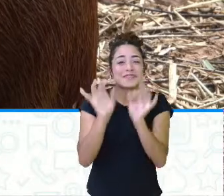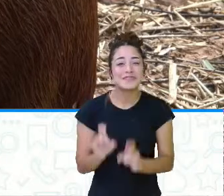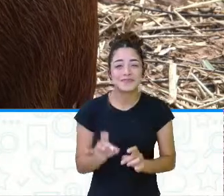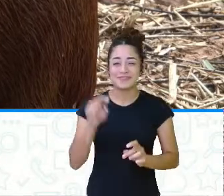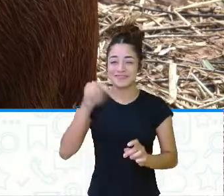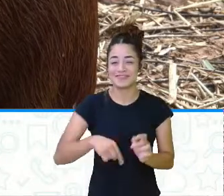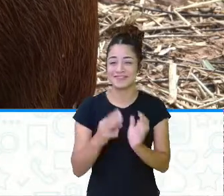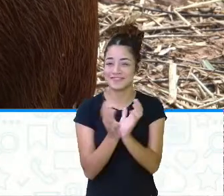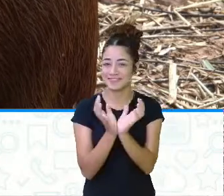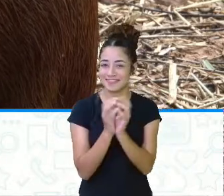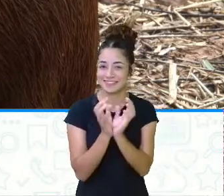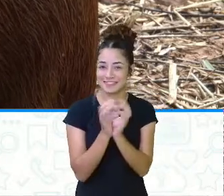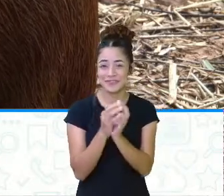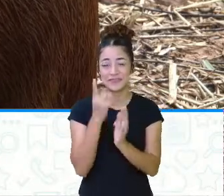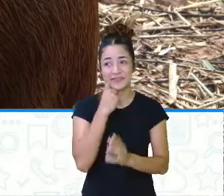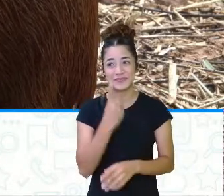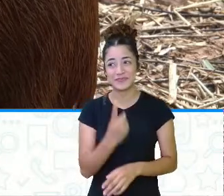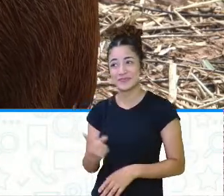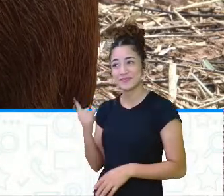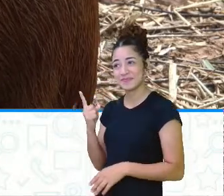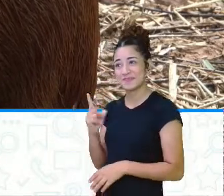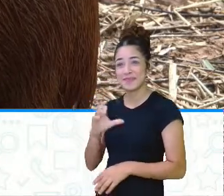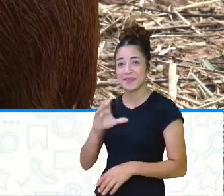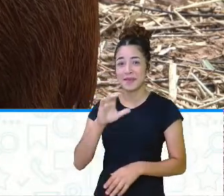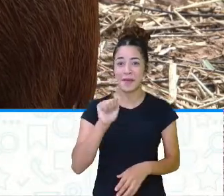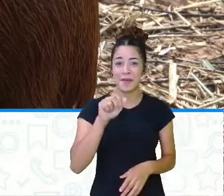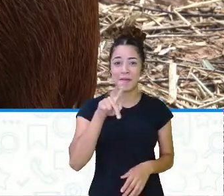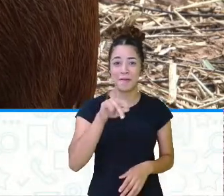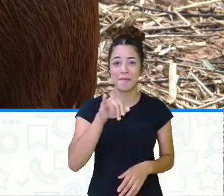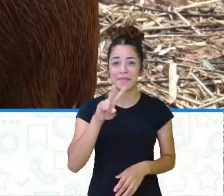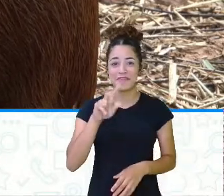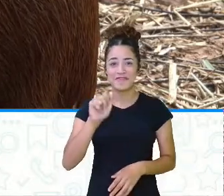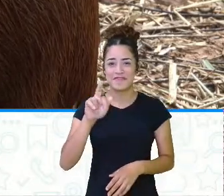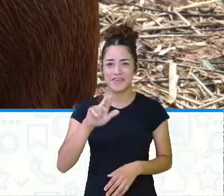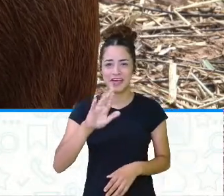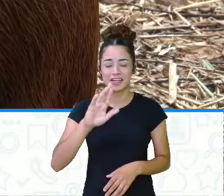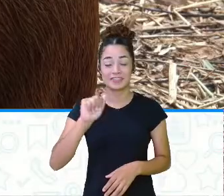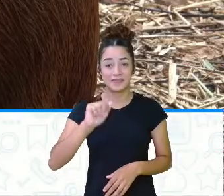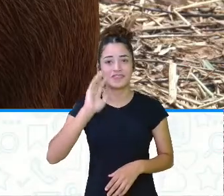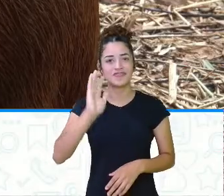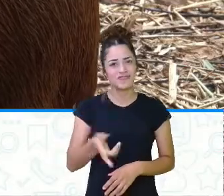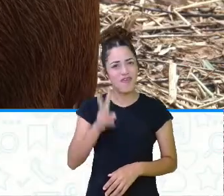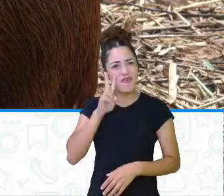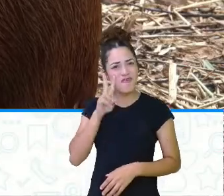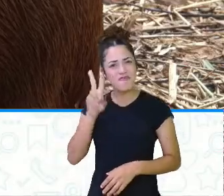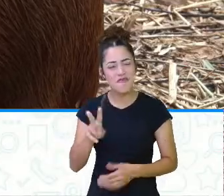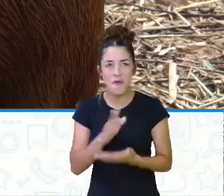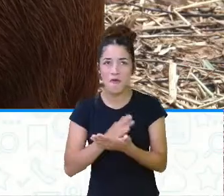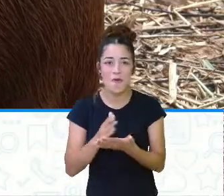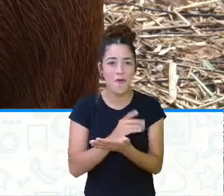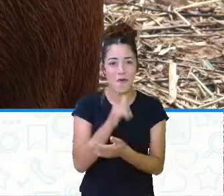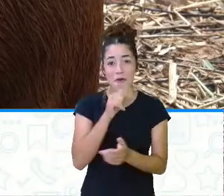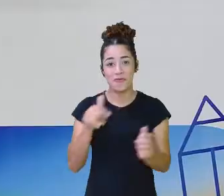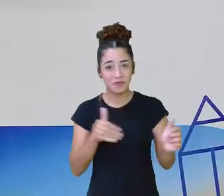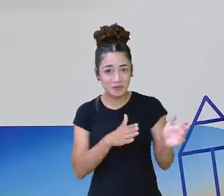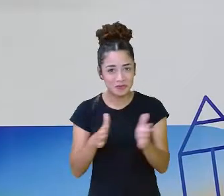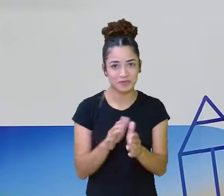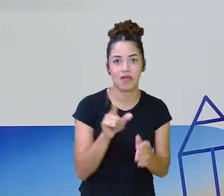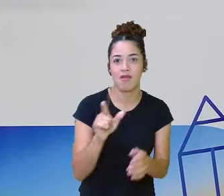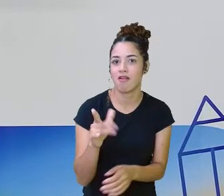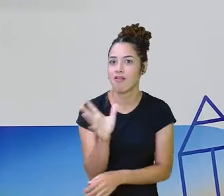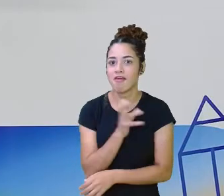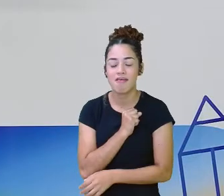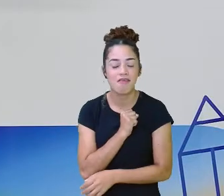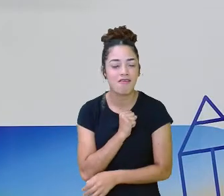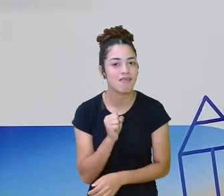Recife. Eu trouxe hoje esse aqui, ó, a capivara. Já viram a capivara por aí, em algum rio? Ela gosta muito de